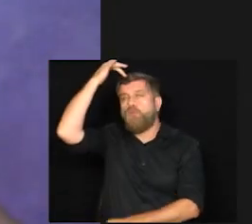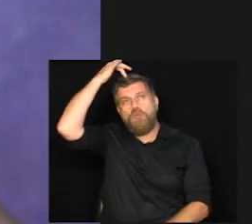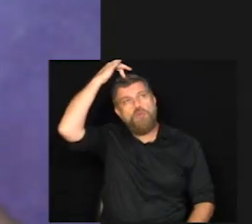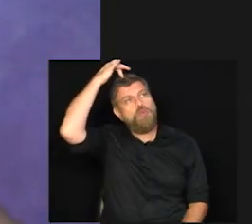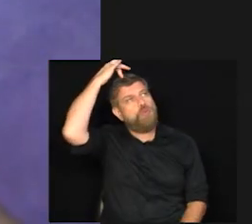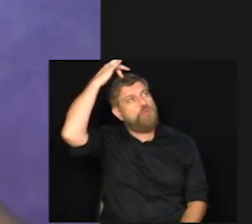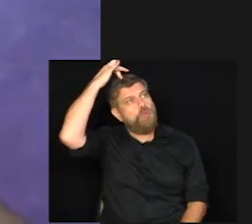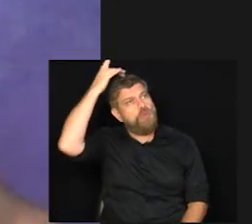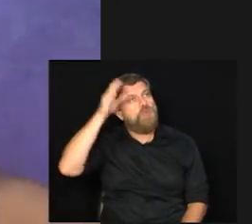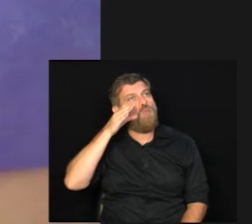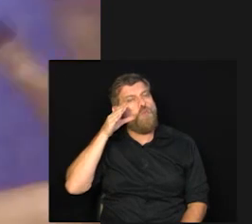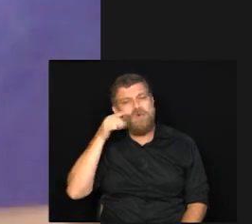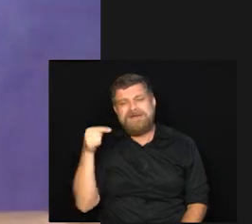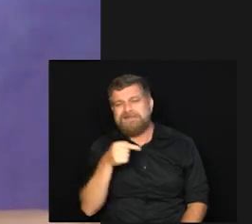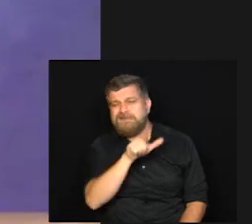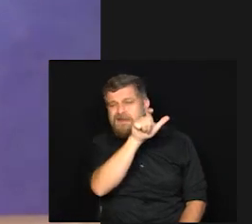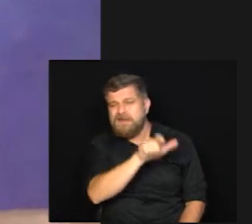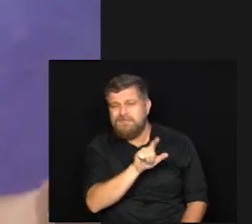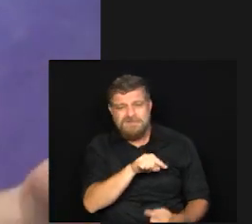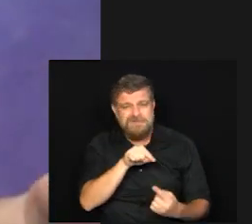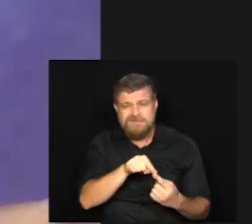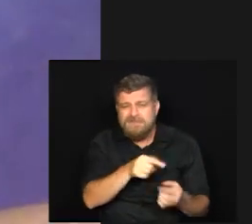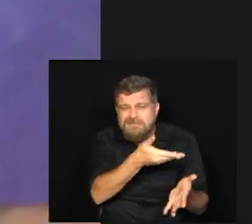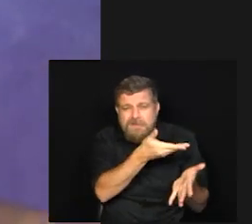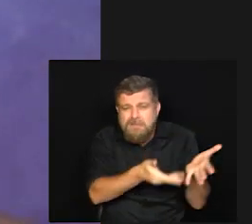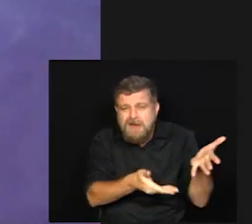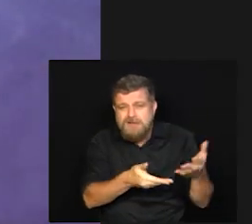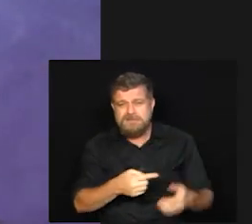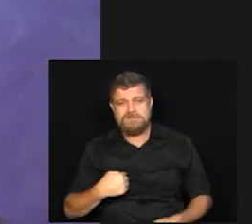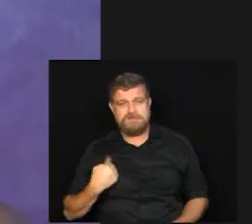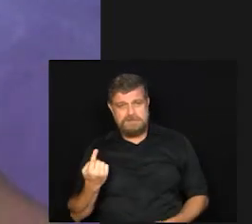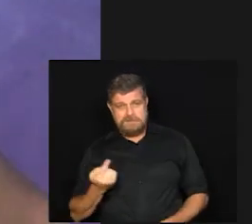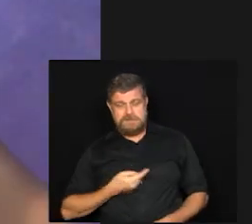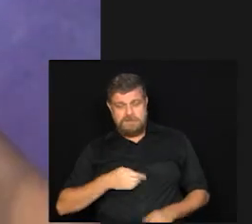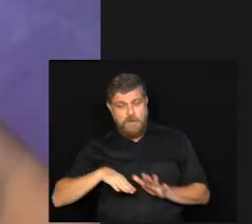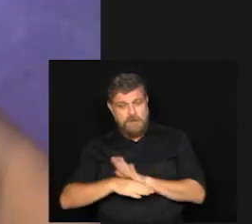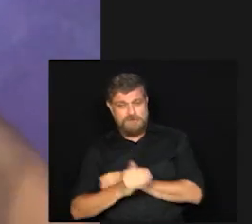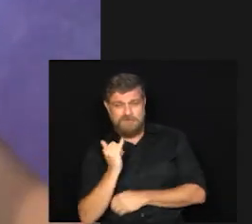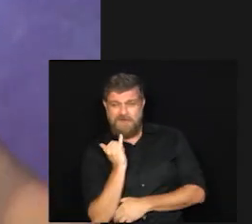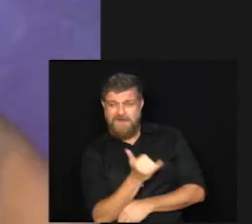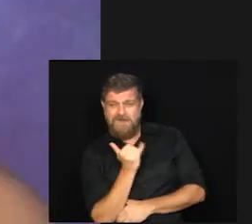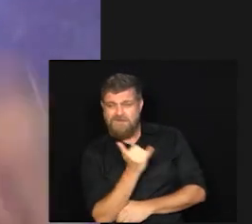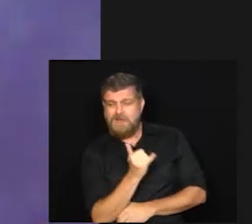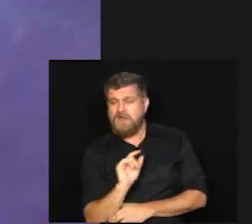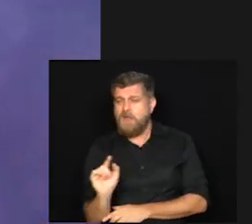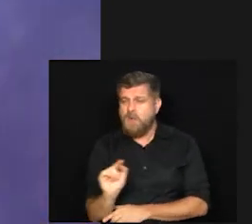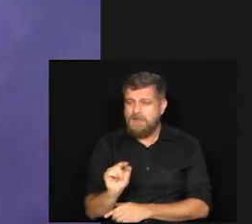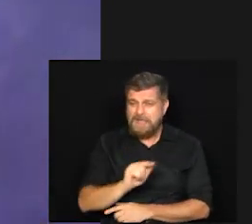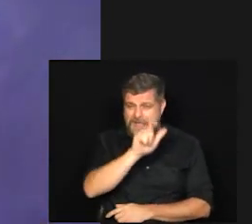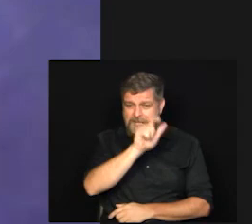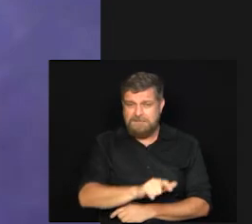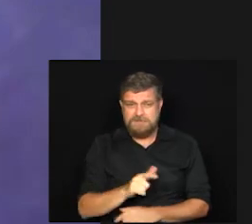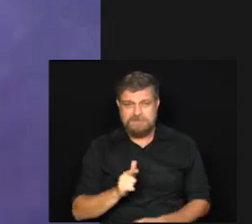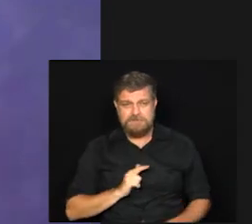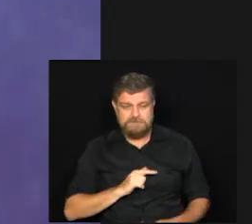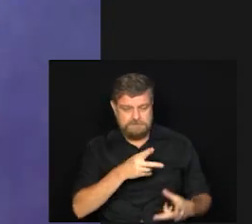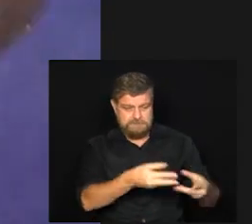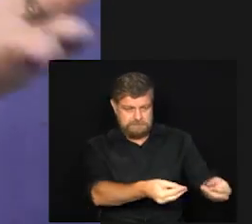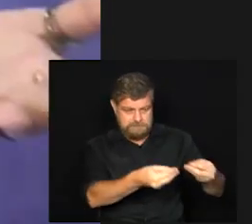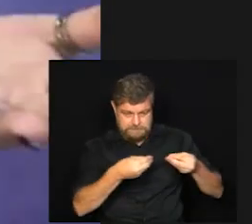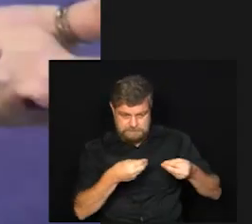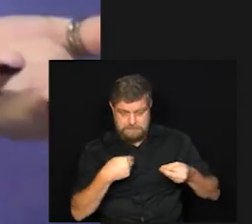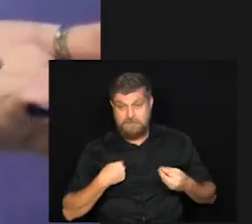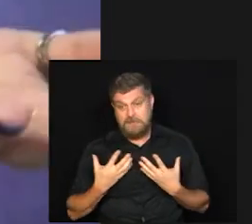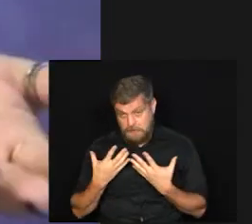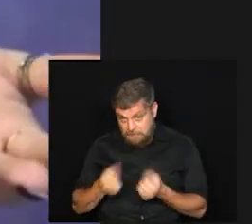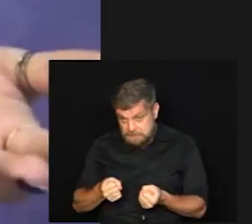né, o objetivo dela. E aí eu sempre costumo dizer uma coisa que é assim: a pessoa vem com presente, você